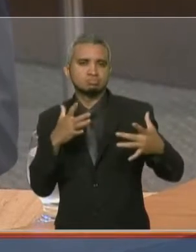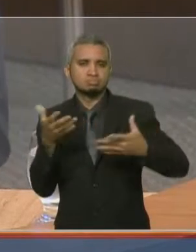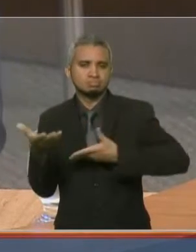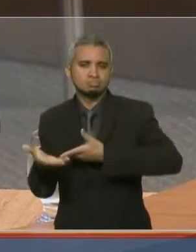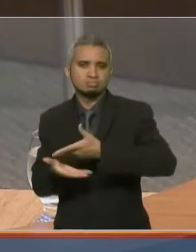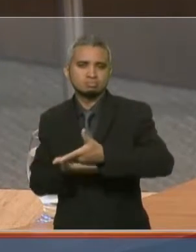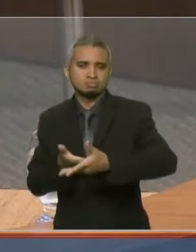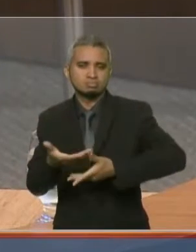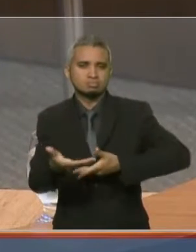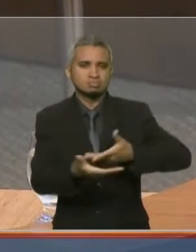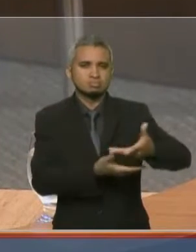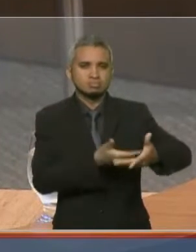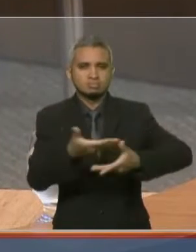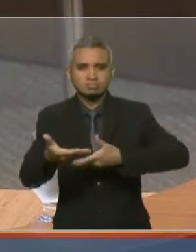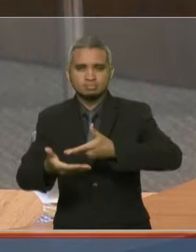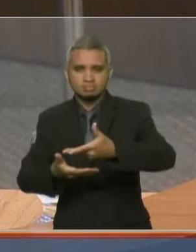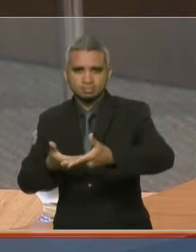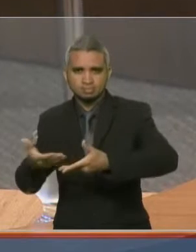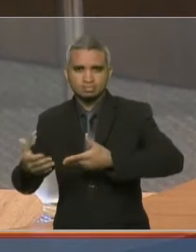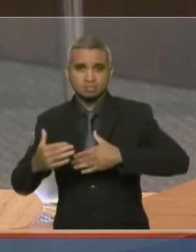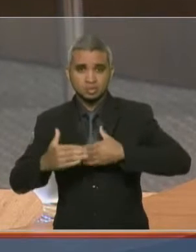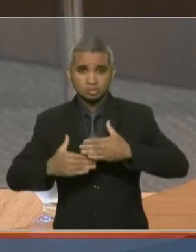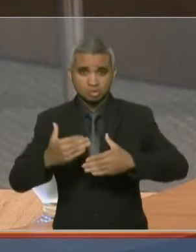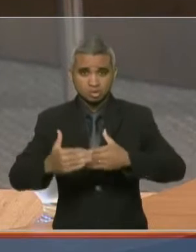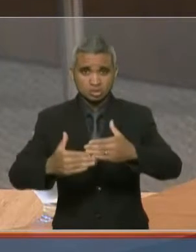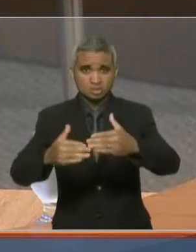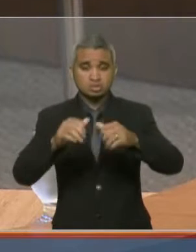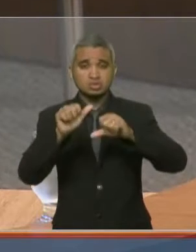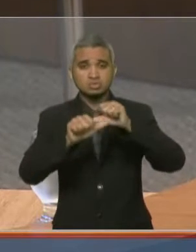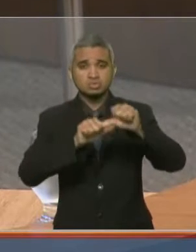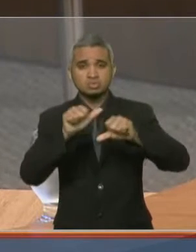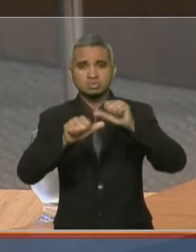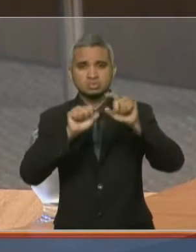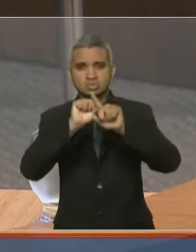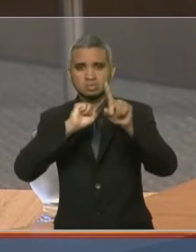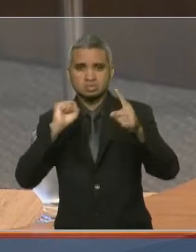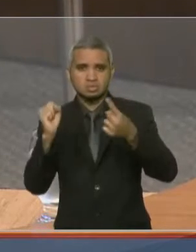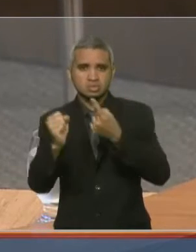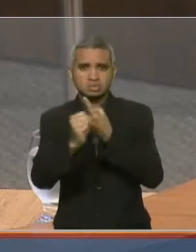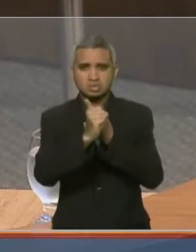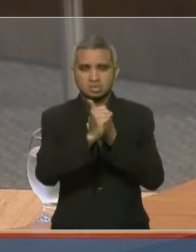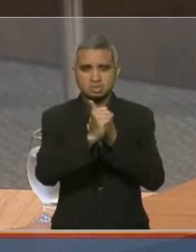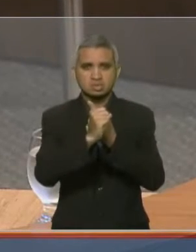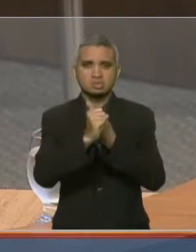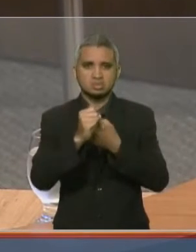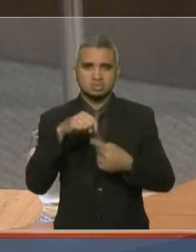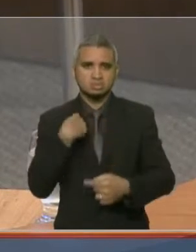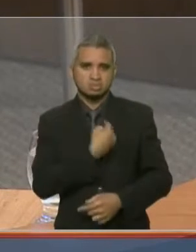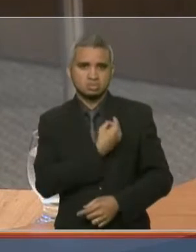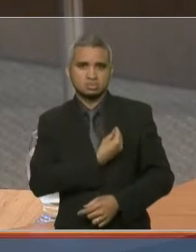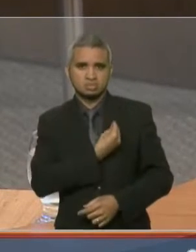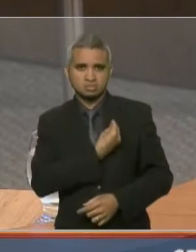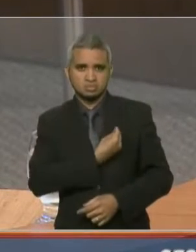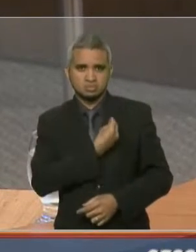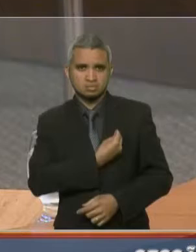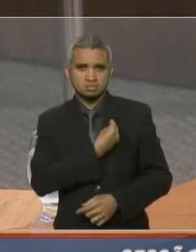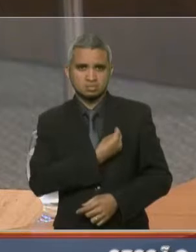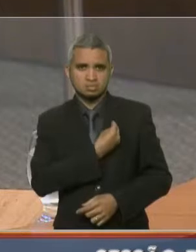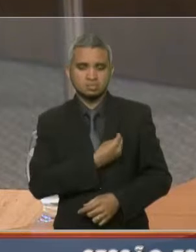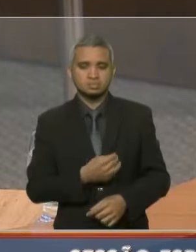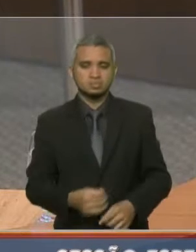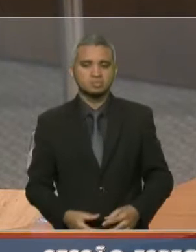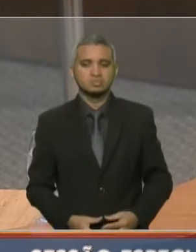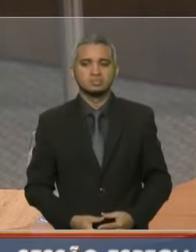de transformação desta sociedade em que nós estamos inseridos a partir de um problema